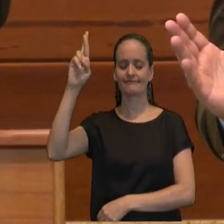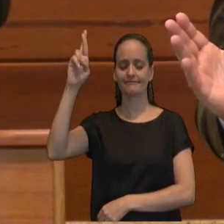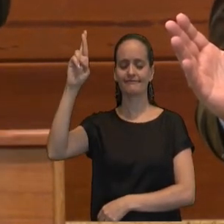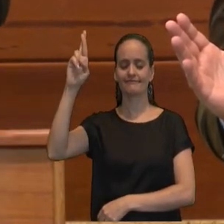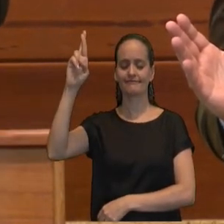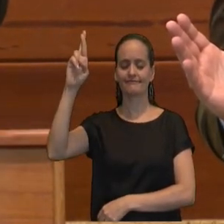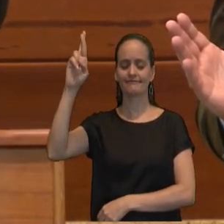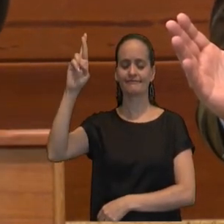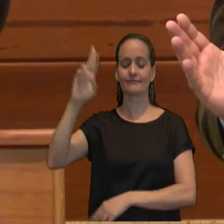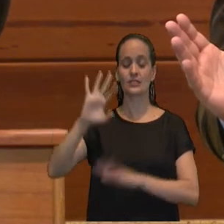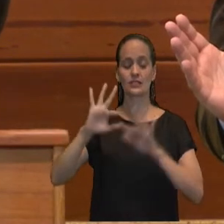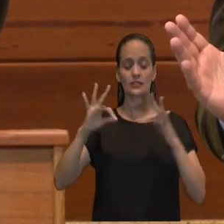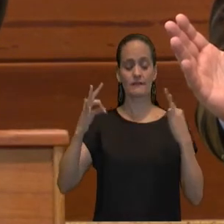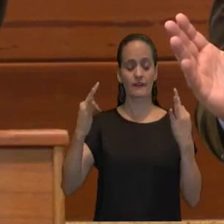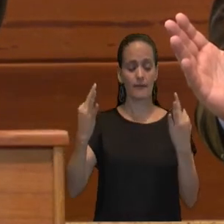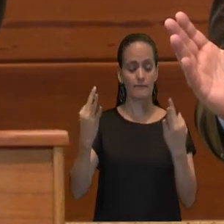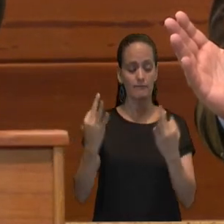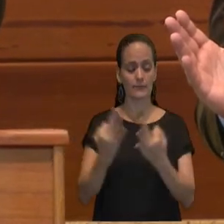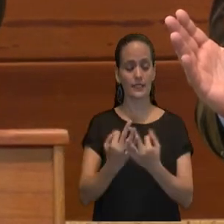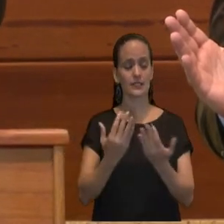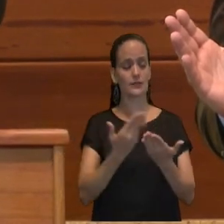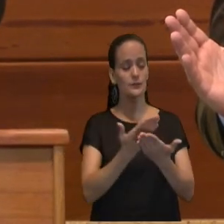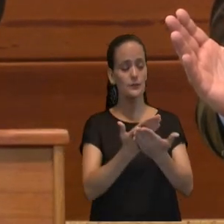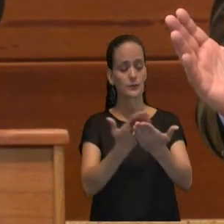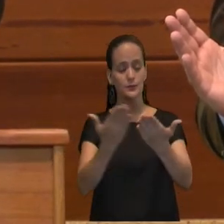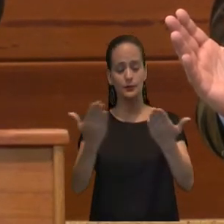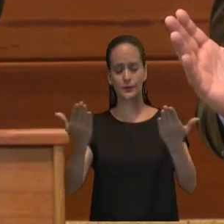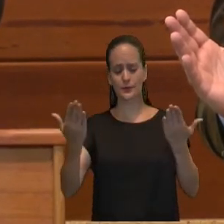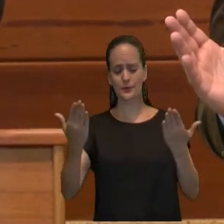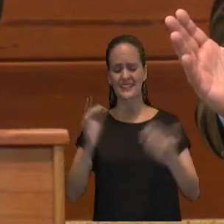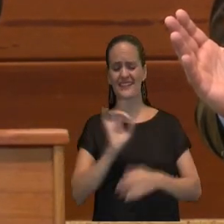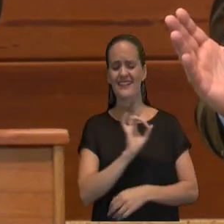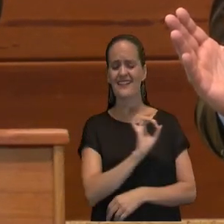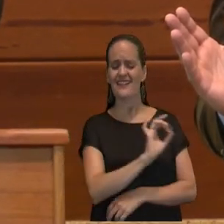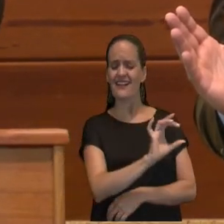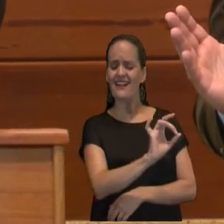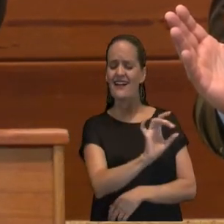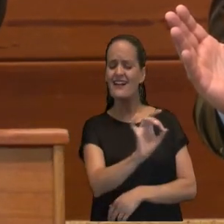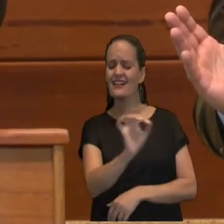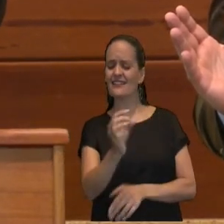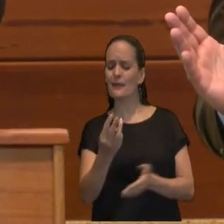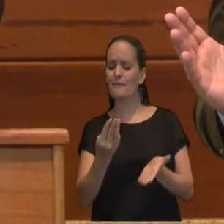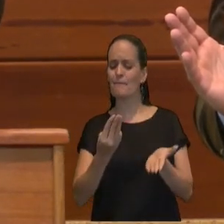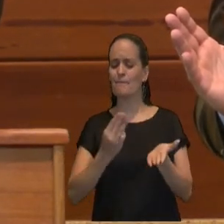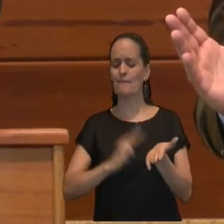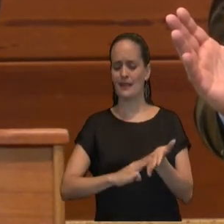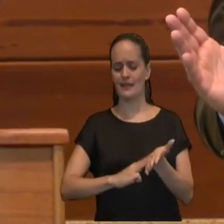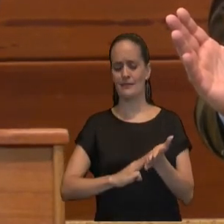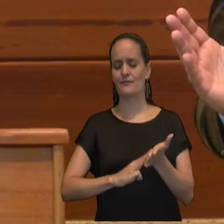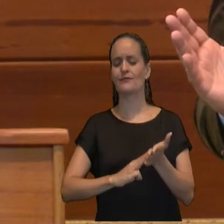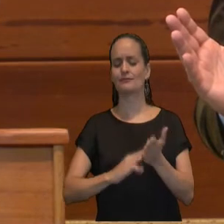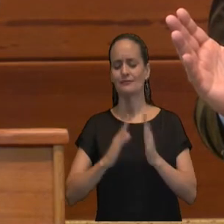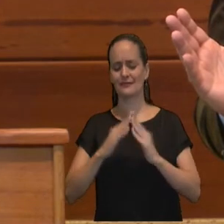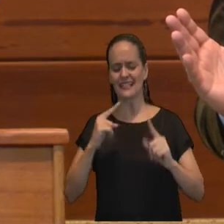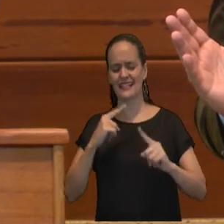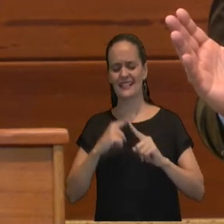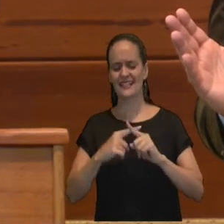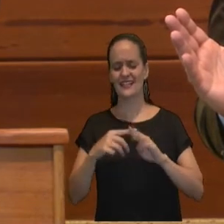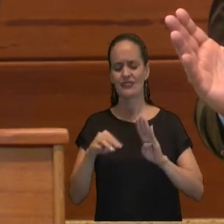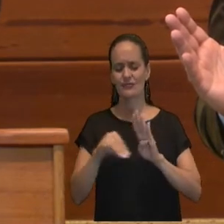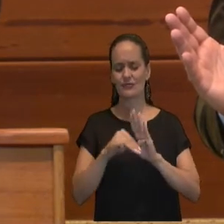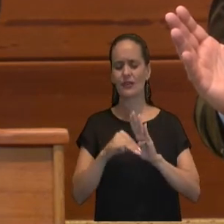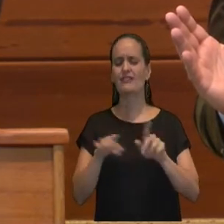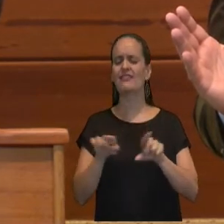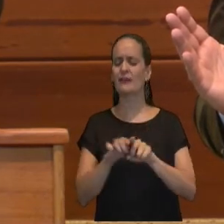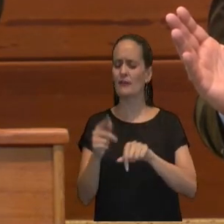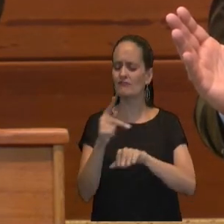as nossas famílias, que o Senhor sobre cada membro desta igreja e que o Senhor sobre esta nação